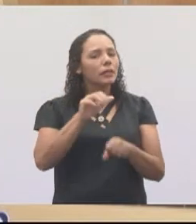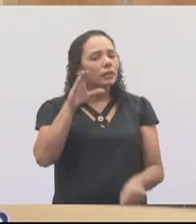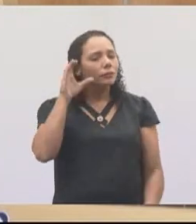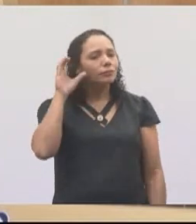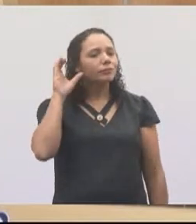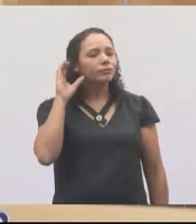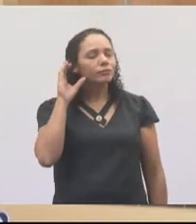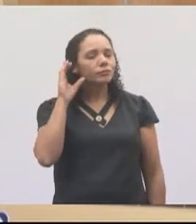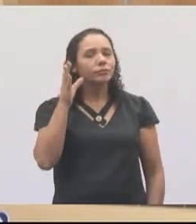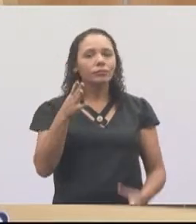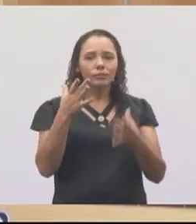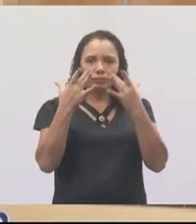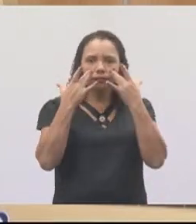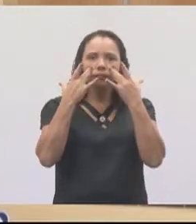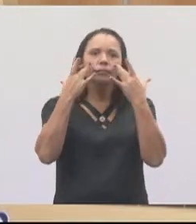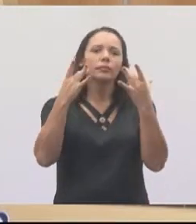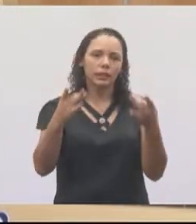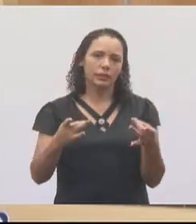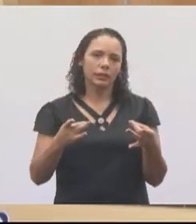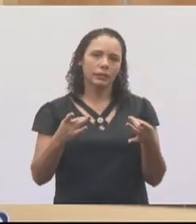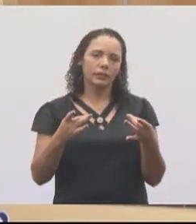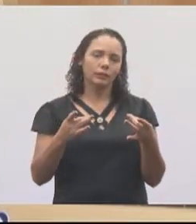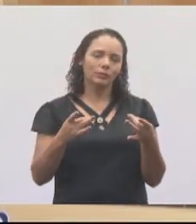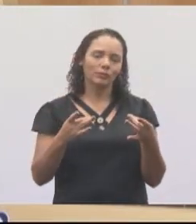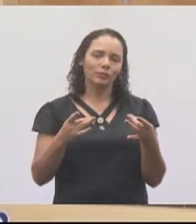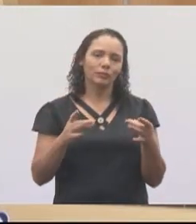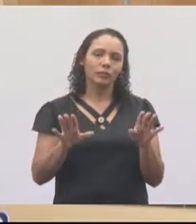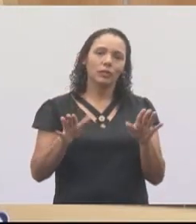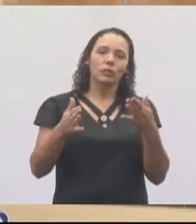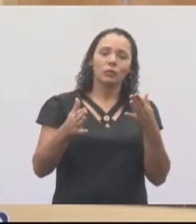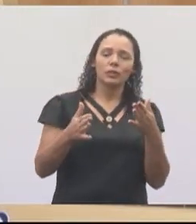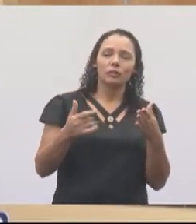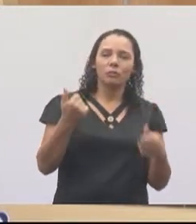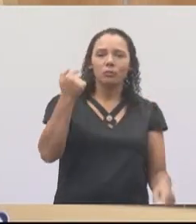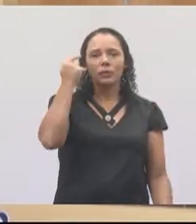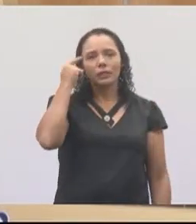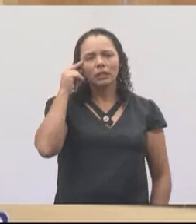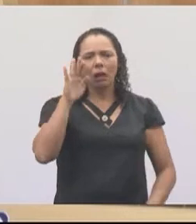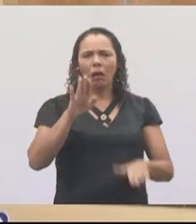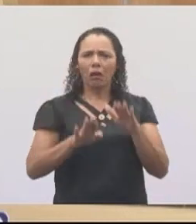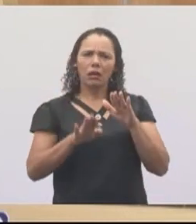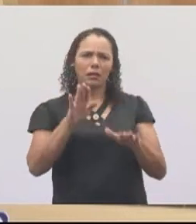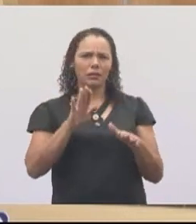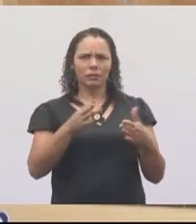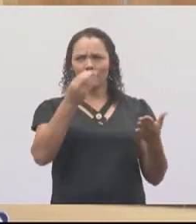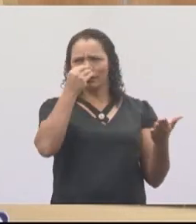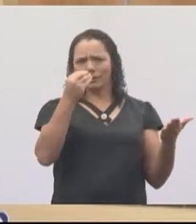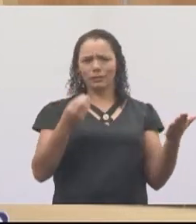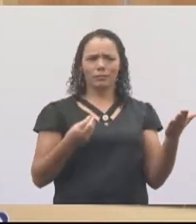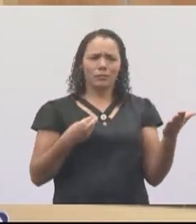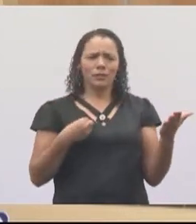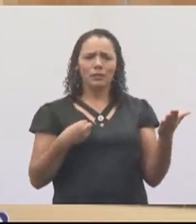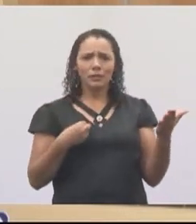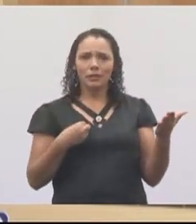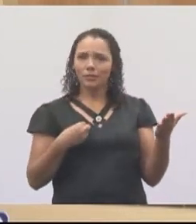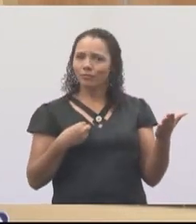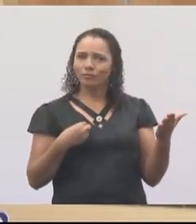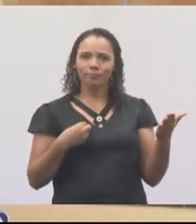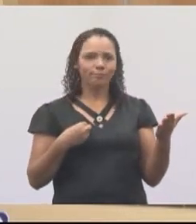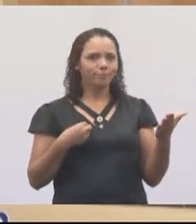Escutava atentamente, e quando você achava que talvez ele não estivesse prestando muita atenção,